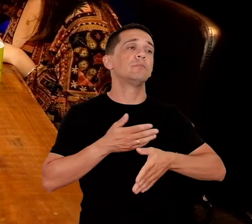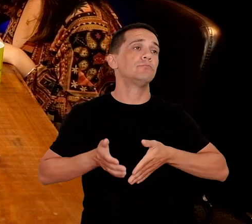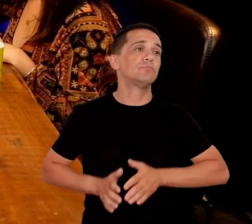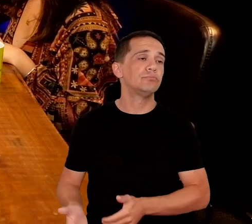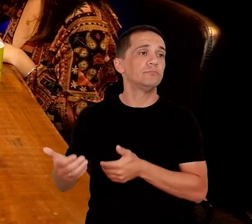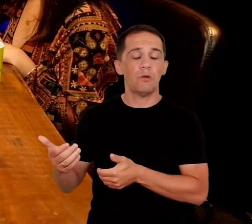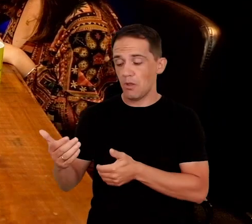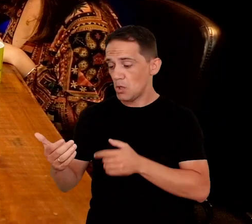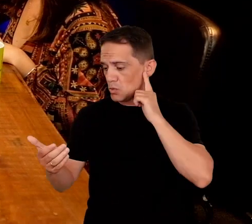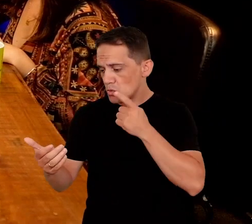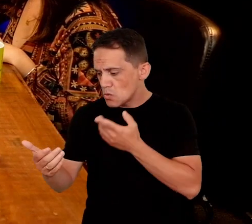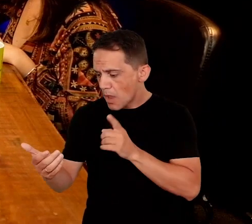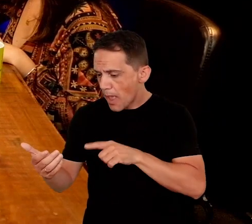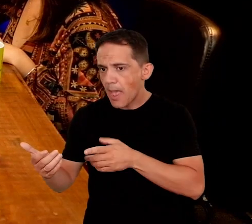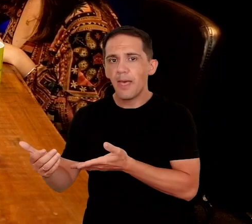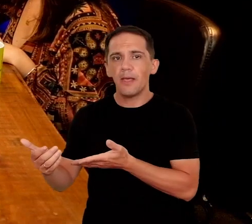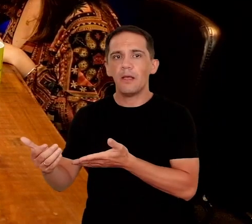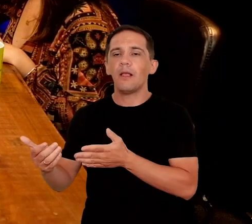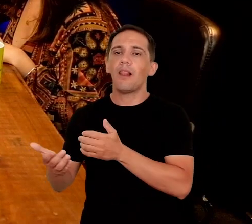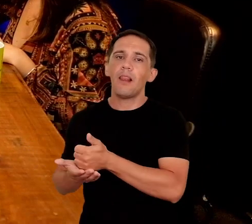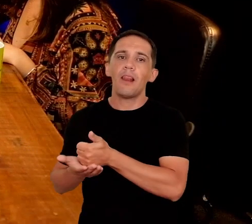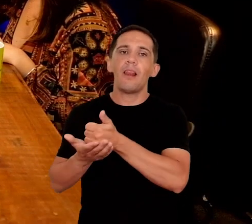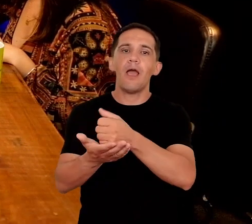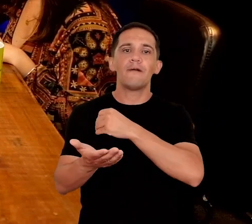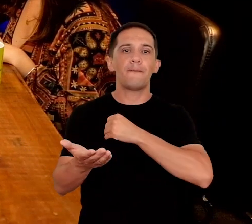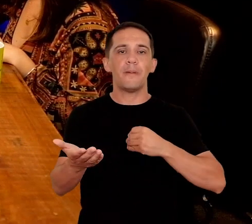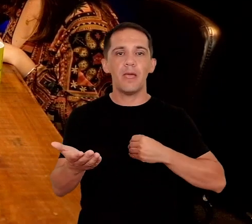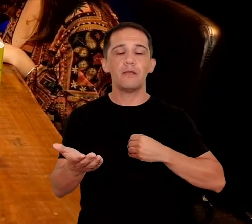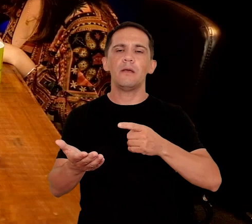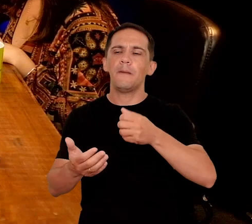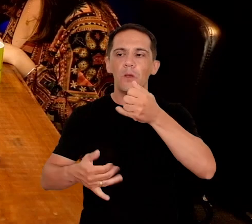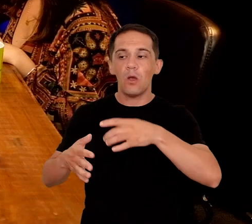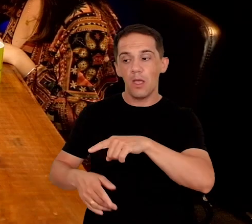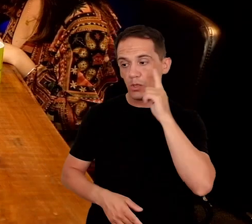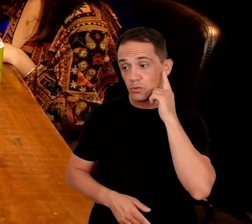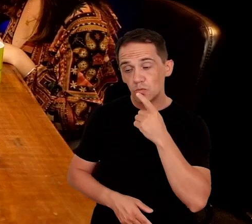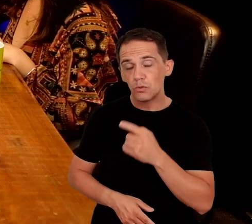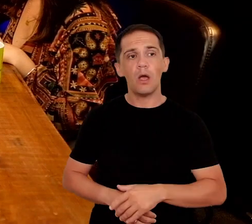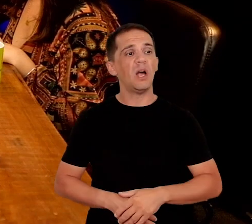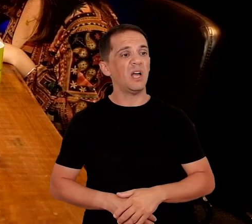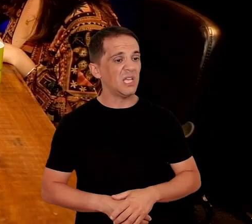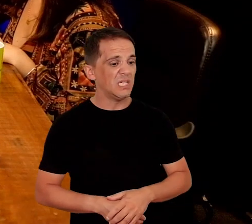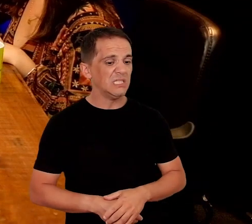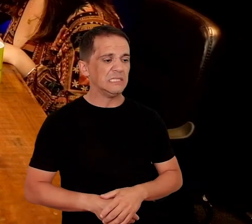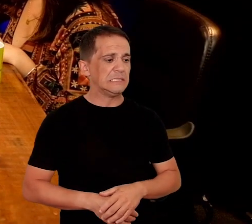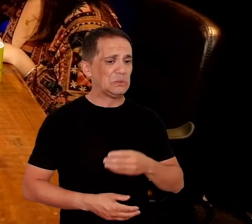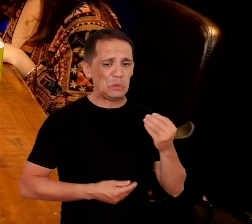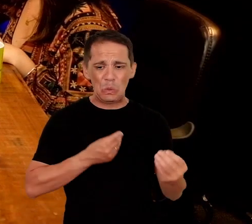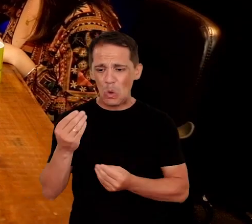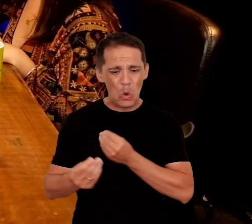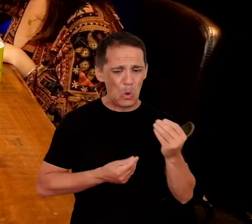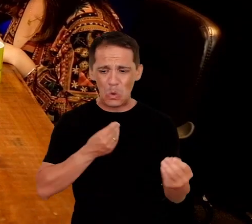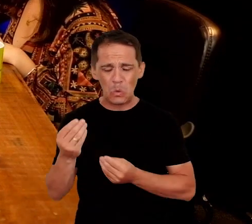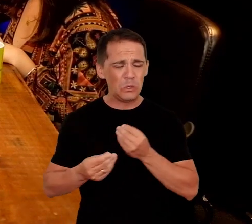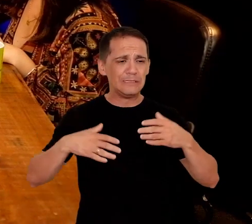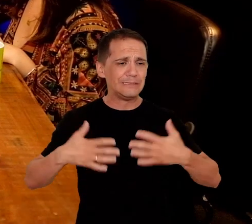agora? Vai indo, vai no médico. Não vai ouvir com o aparelho. E agora? O que eu vou fazer? Para onde que eu